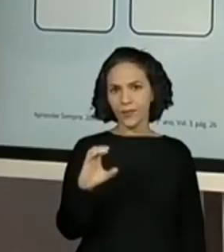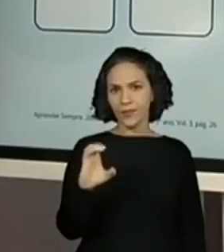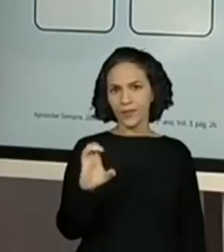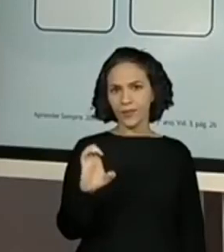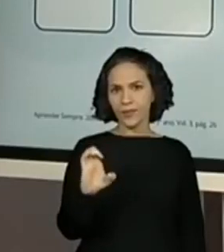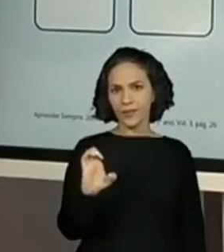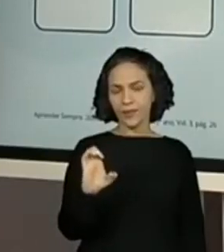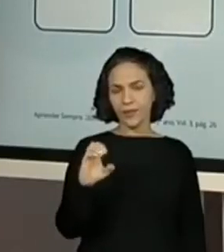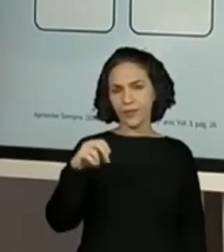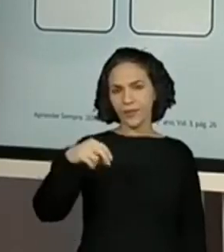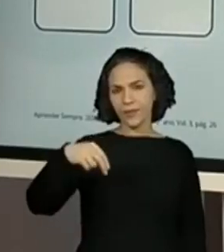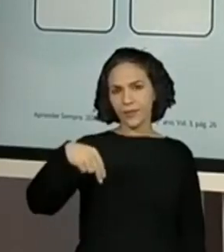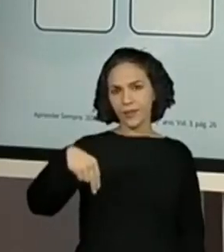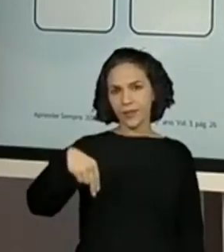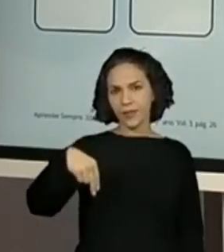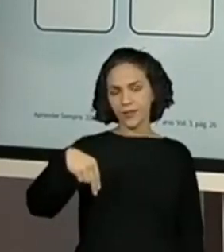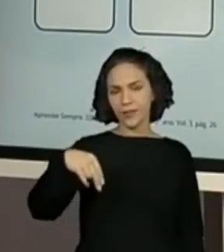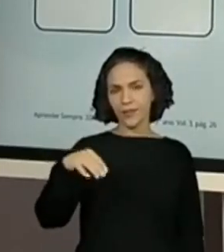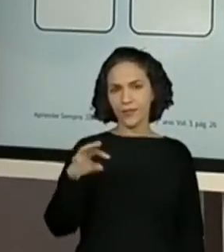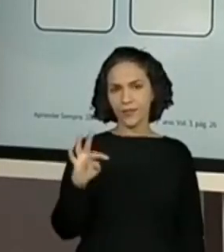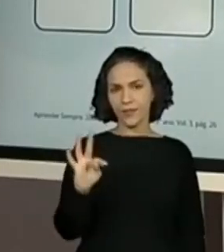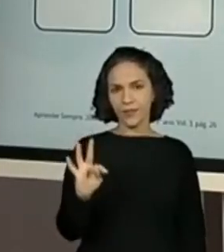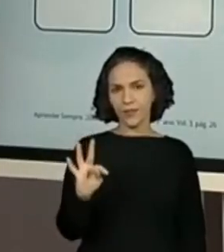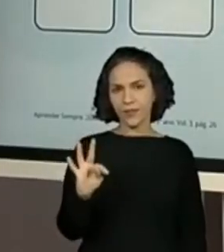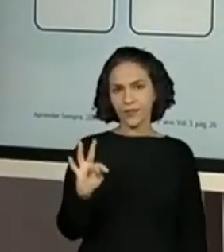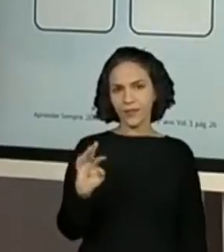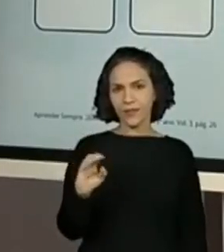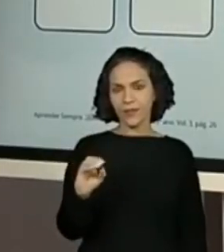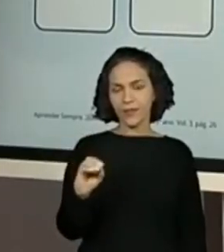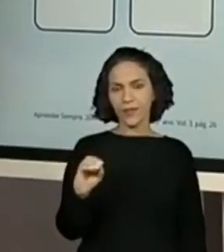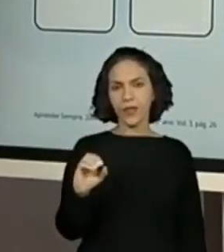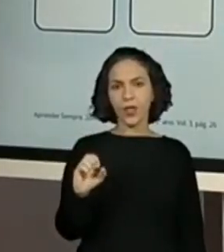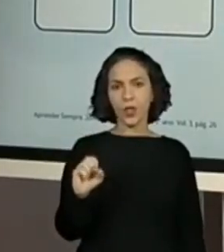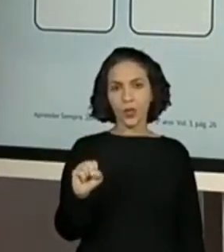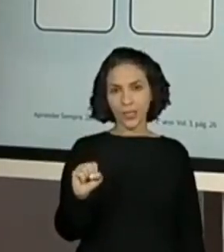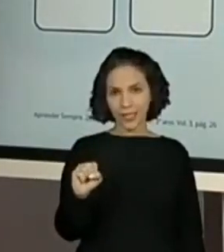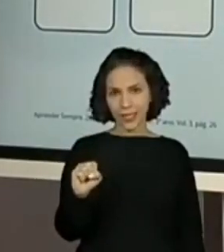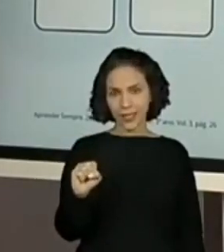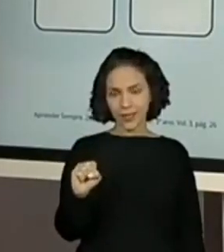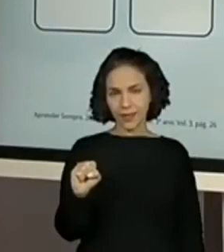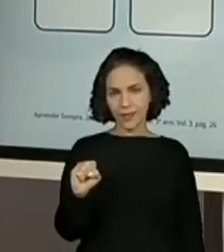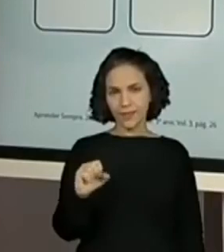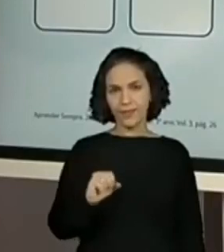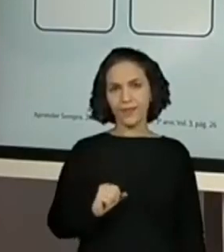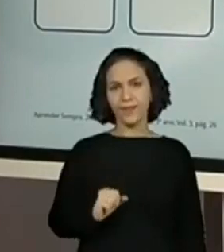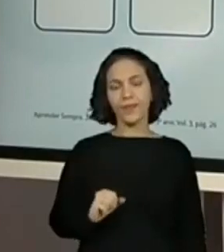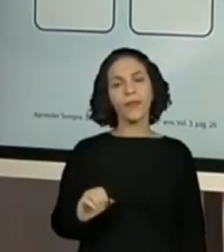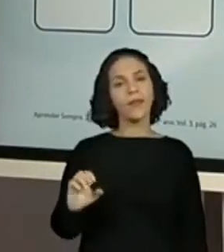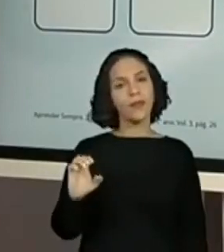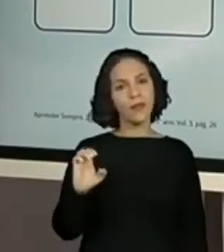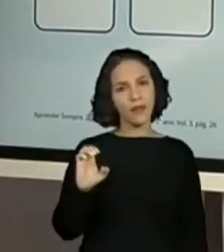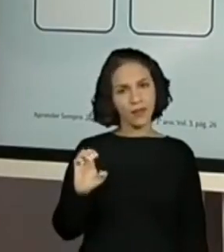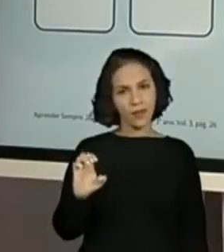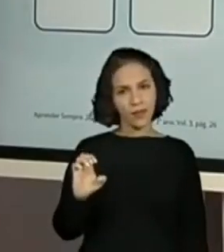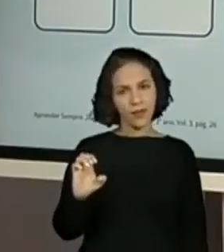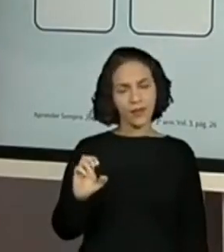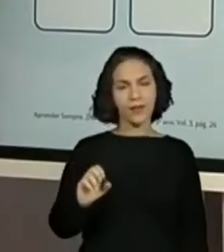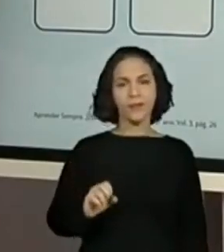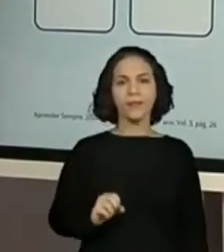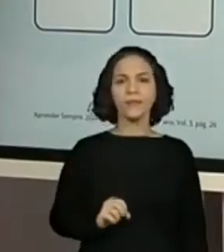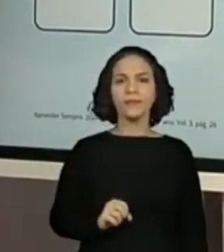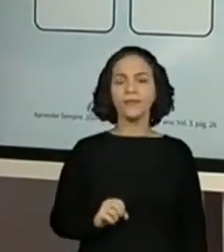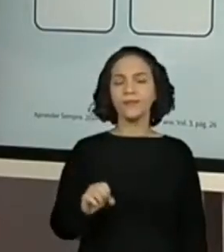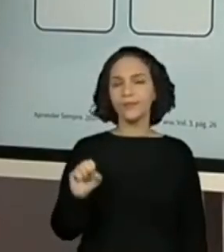807. Qual dica que a gente vai utilizar para escrever o 807? No